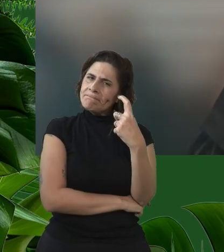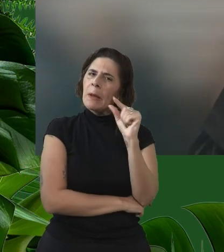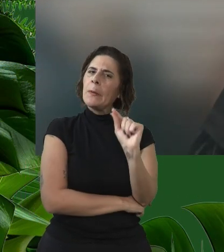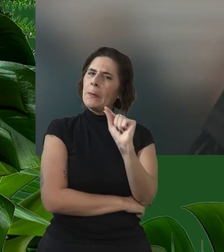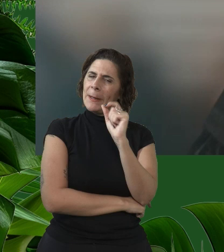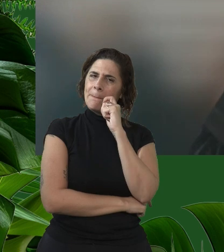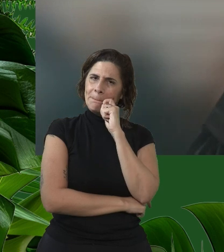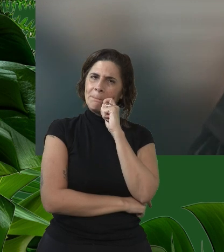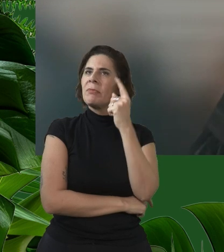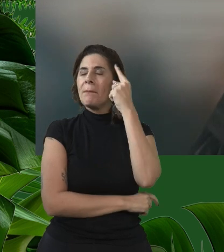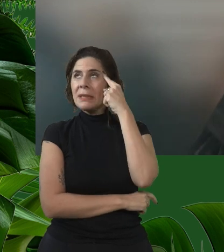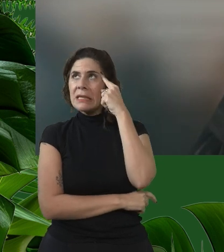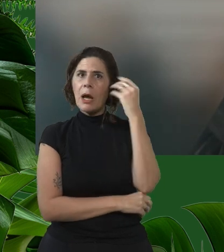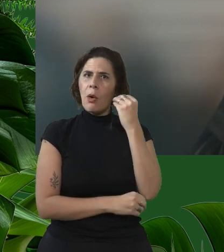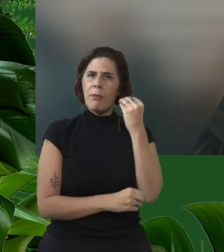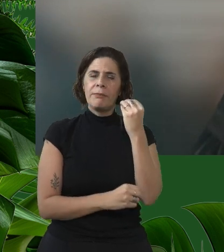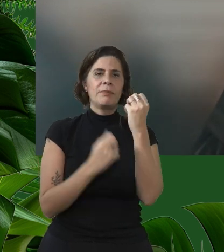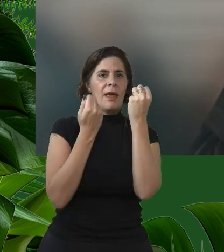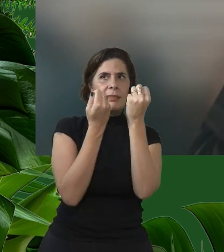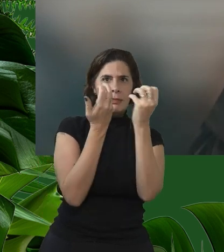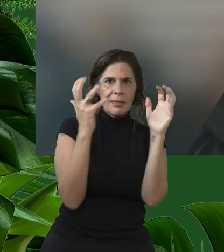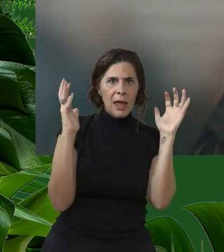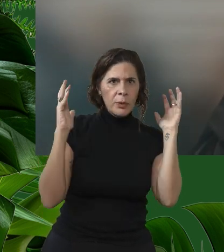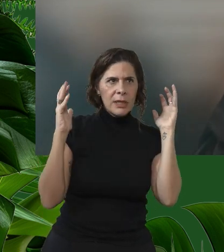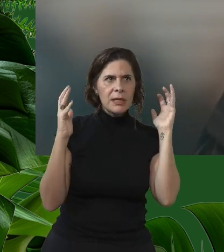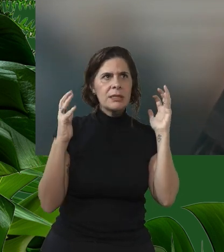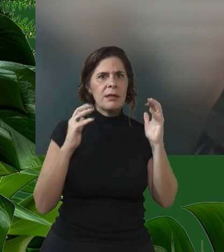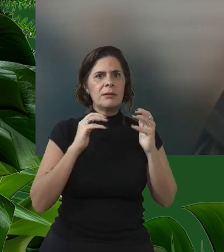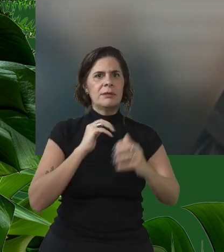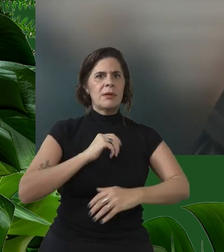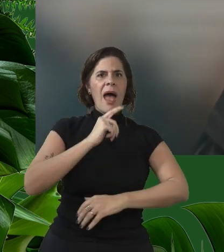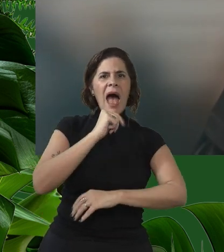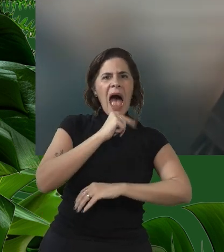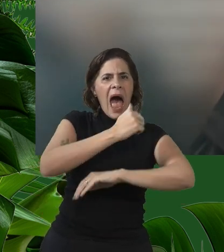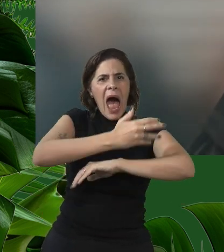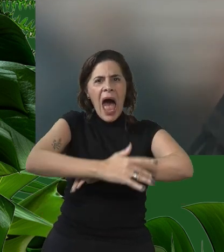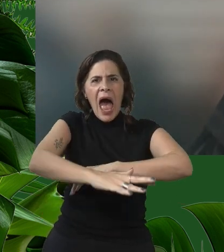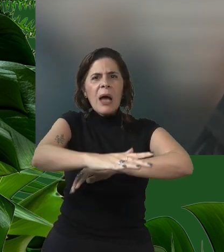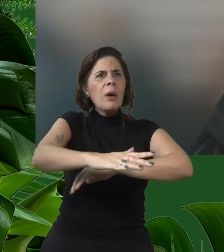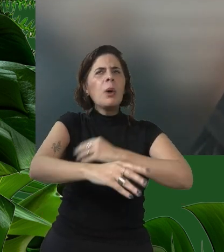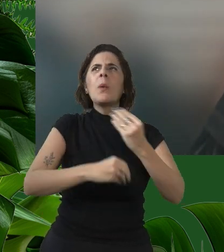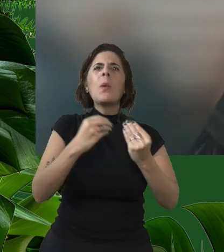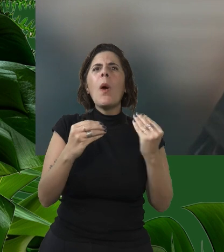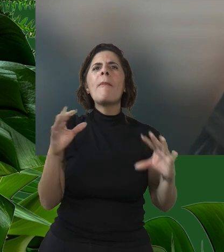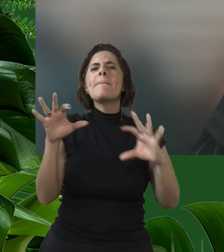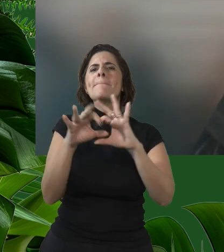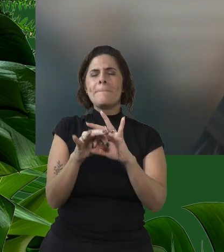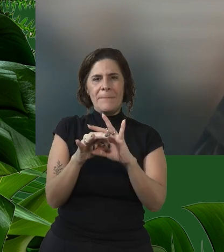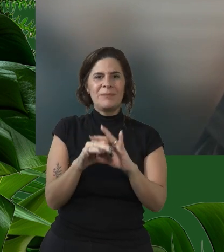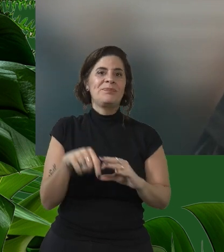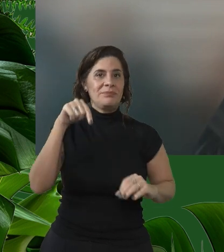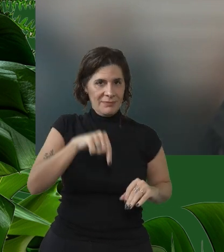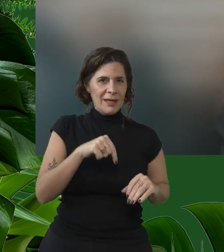elementos de qual é a relação de natureza com água, né? A gente tem uma informação bem legal que a gente coletou aqui na bacia do